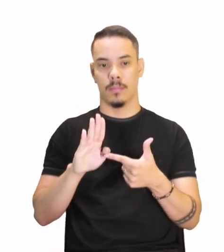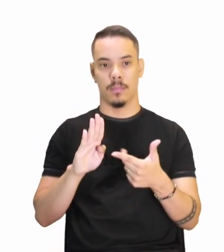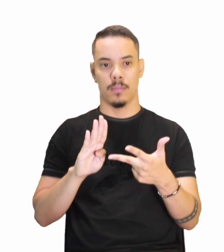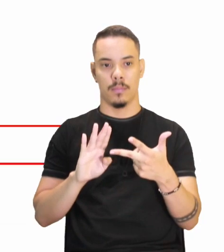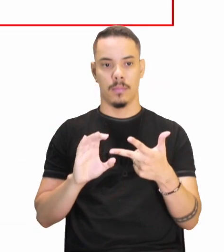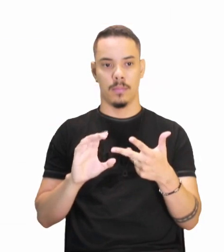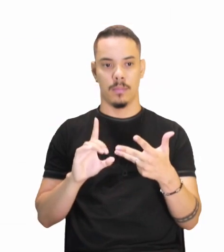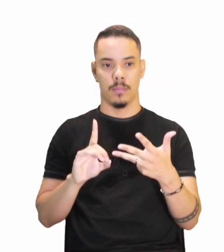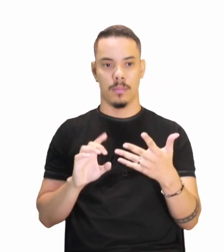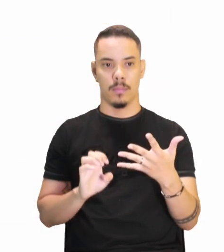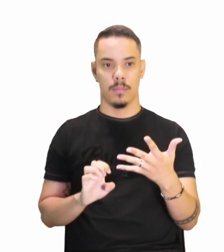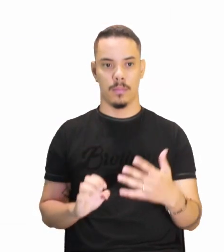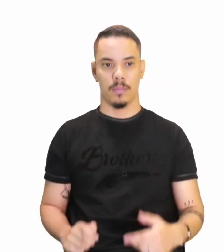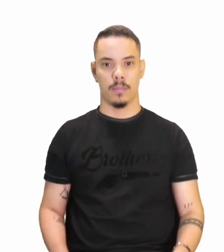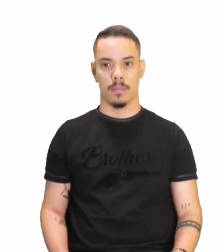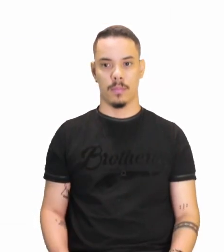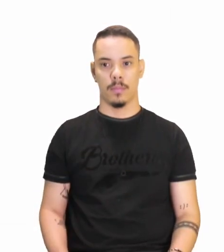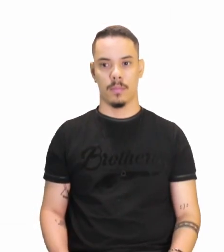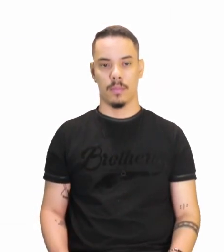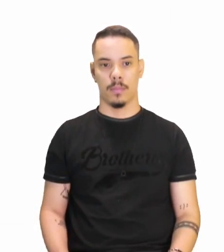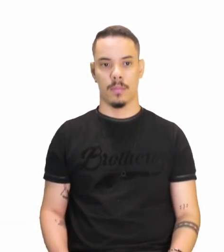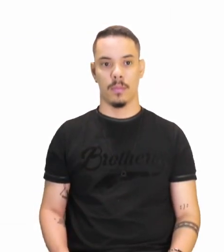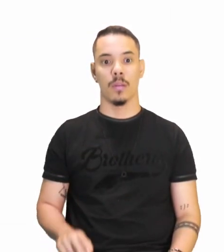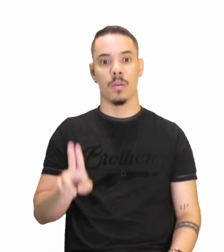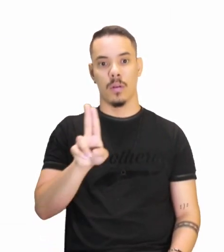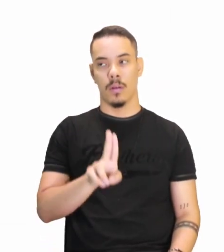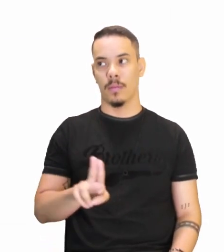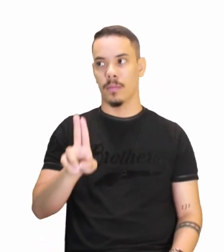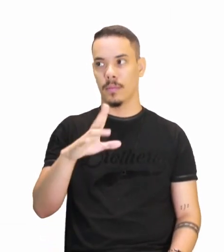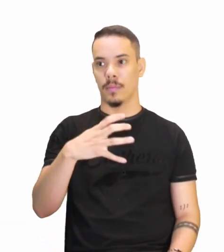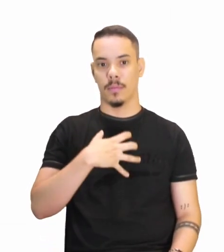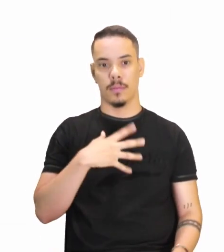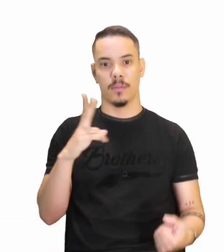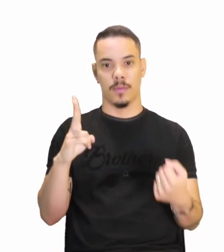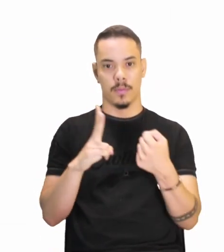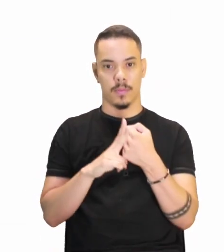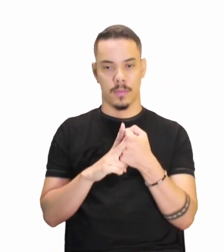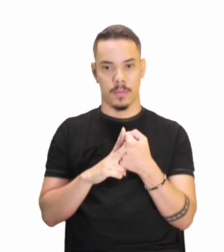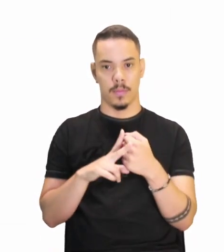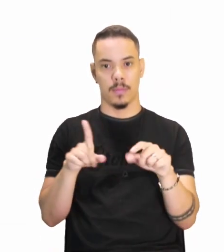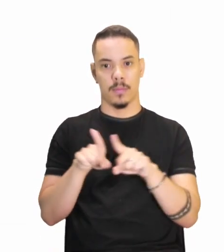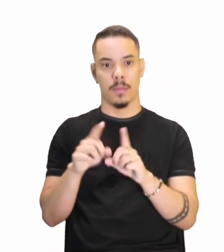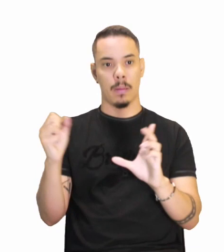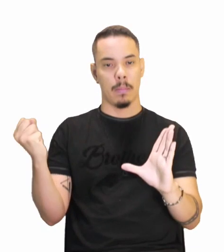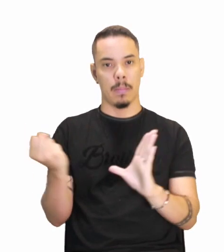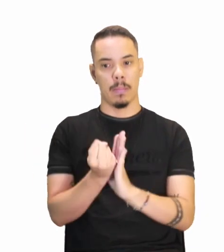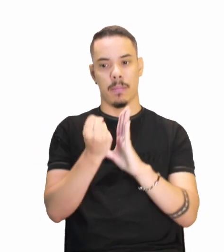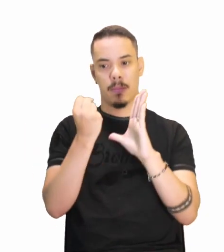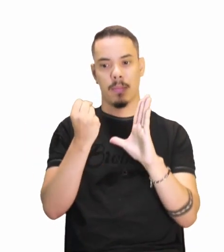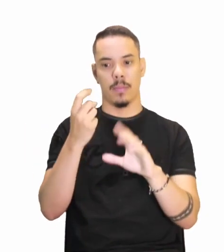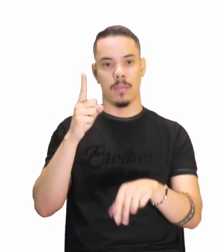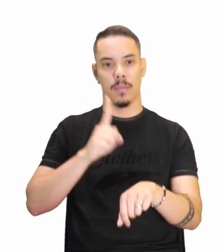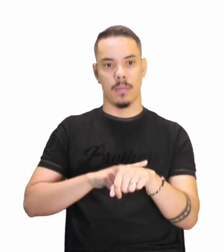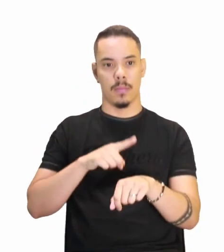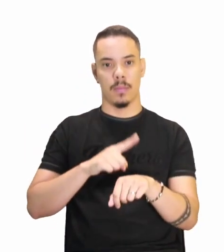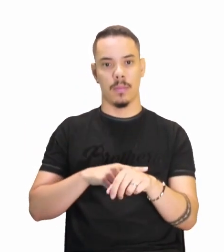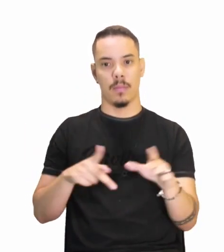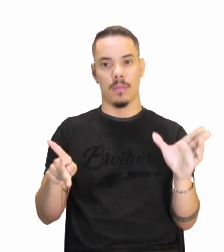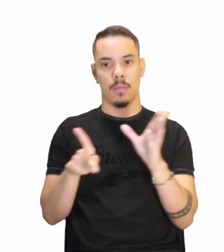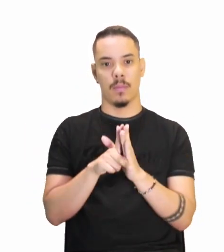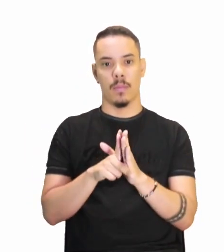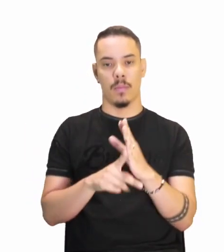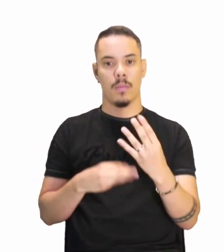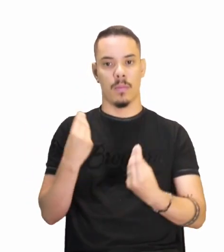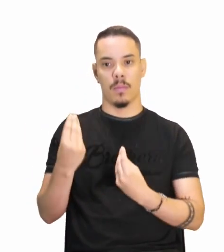temos aqui ó a utilização de formas verbais que marcam tempos narrativos